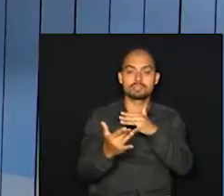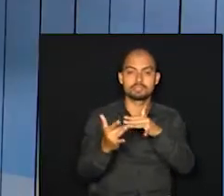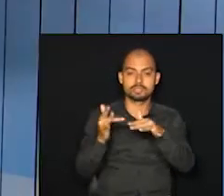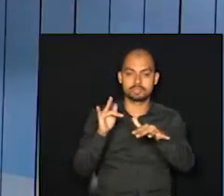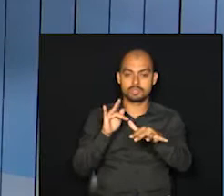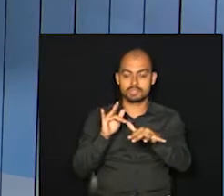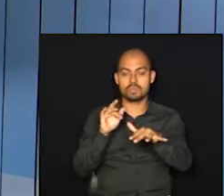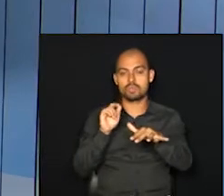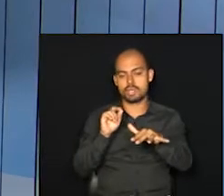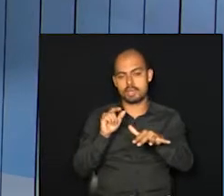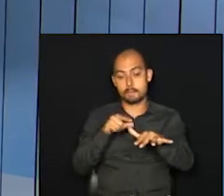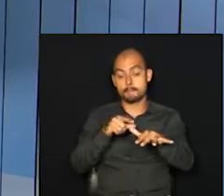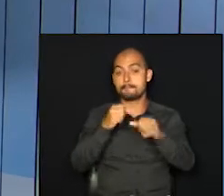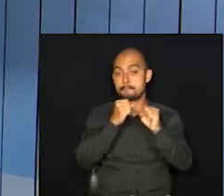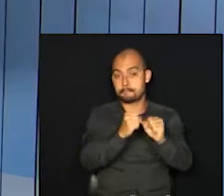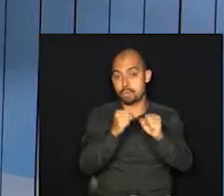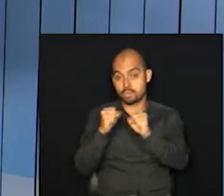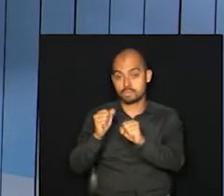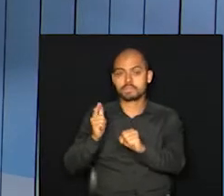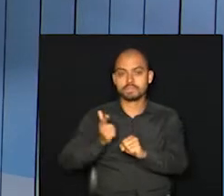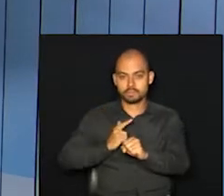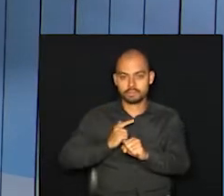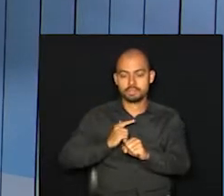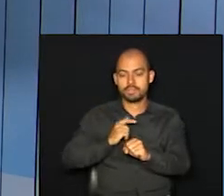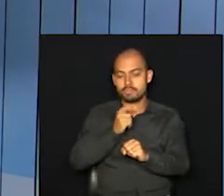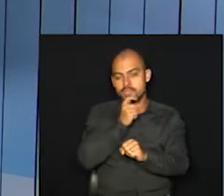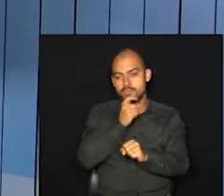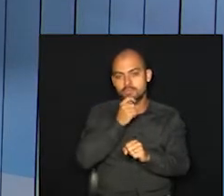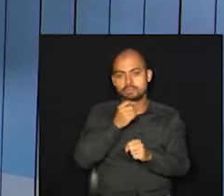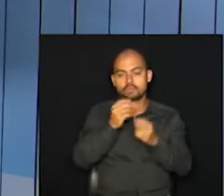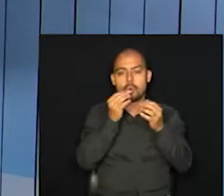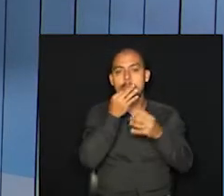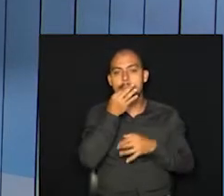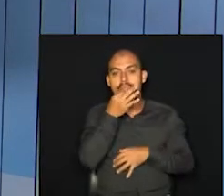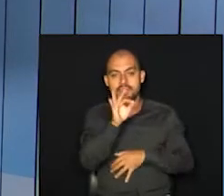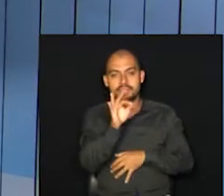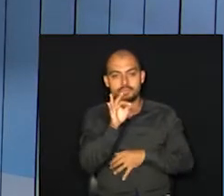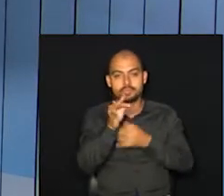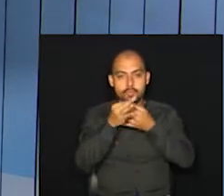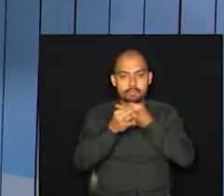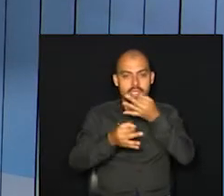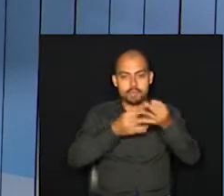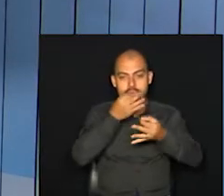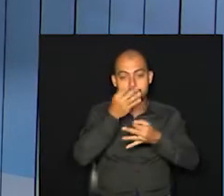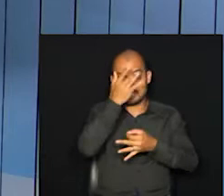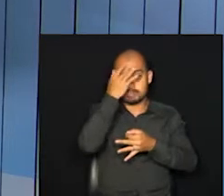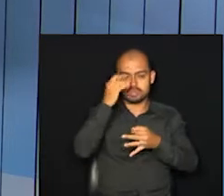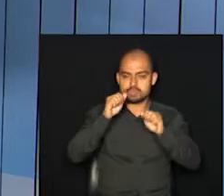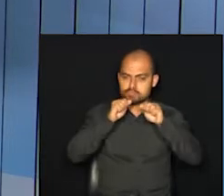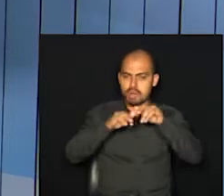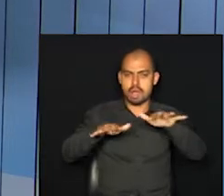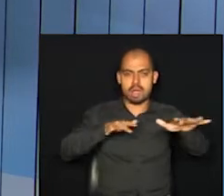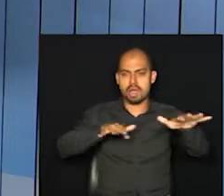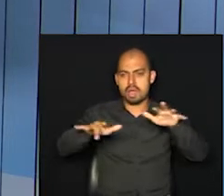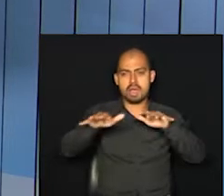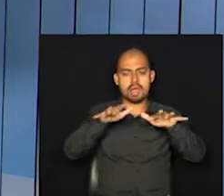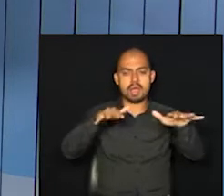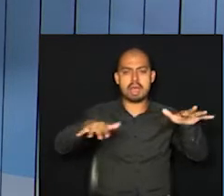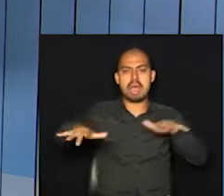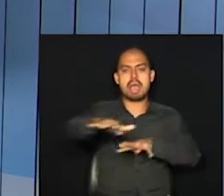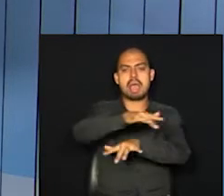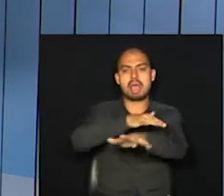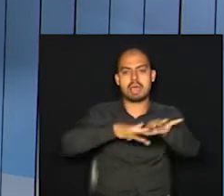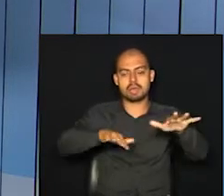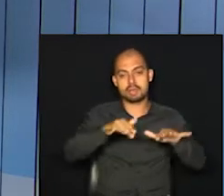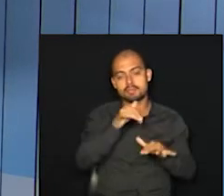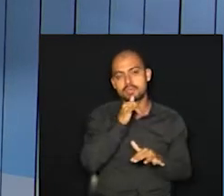coisa que você diz, várias pessoas podem replicar e pode chegar a um número maior de pessoas. Você vê um papel